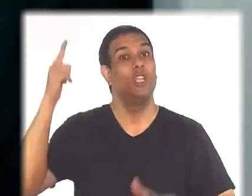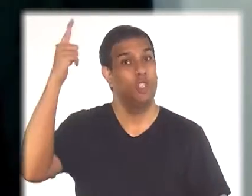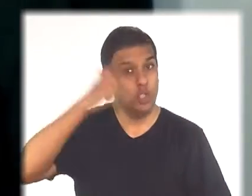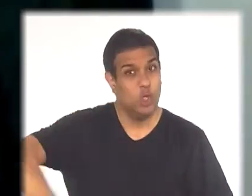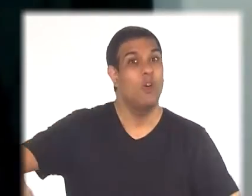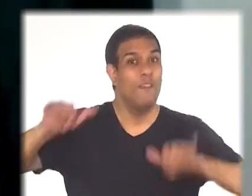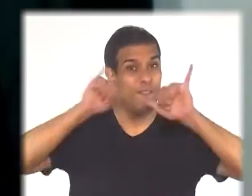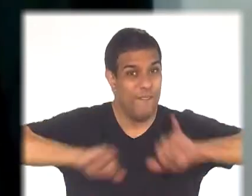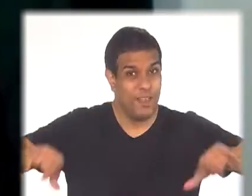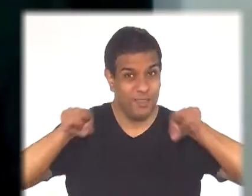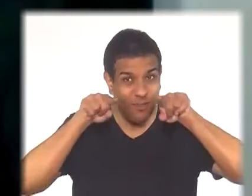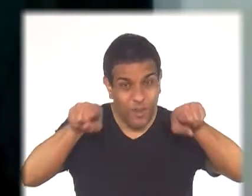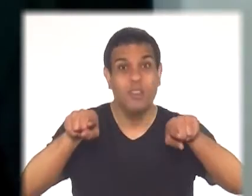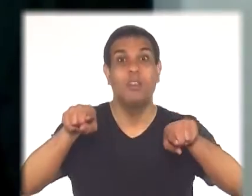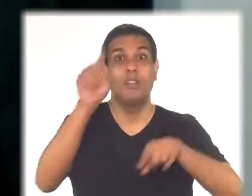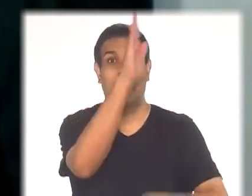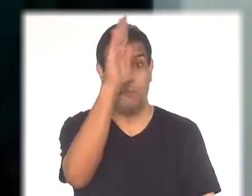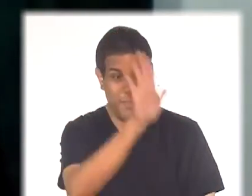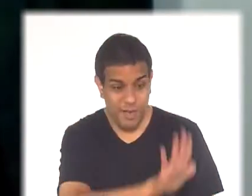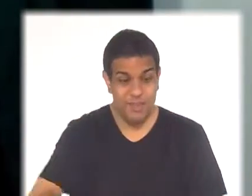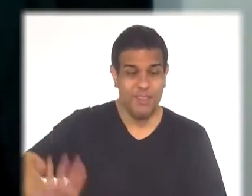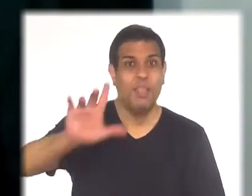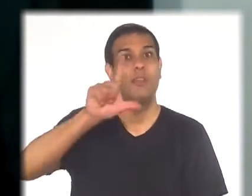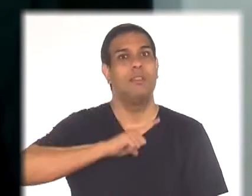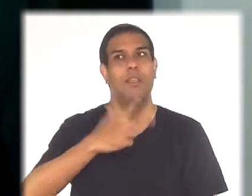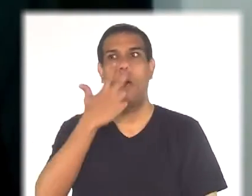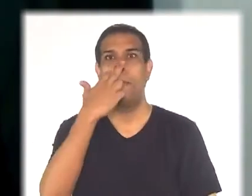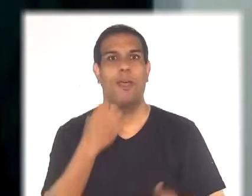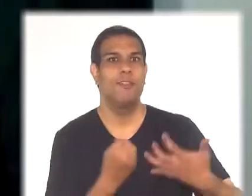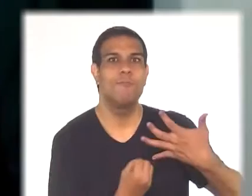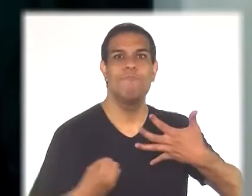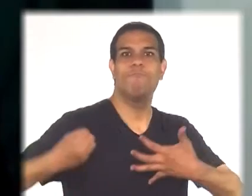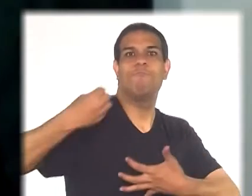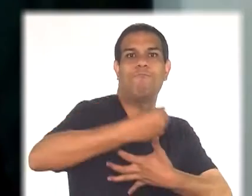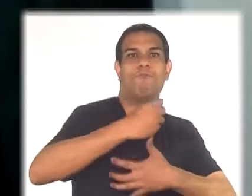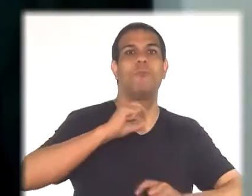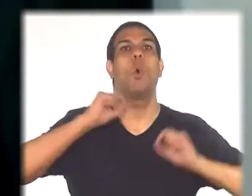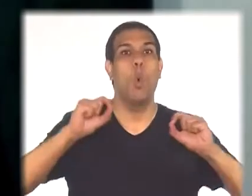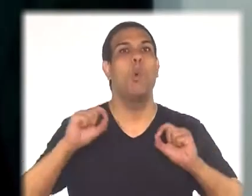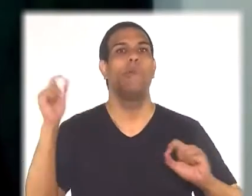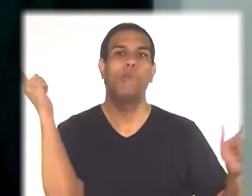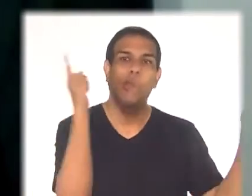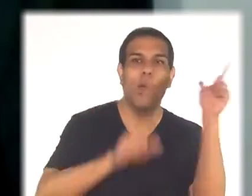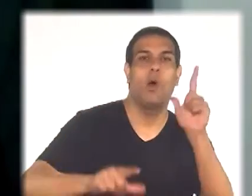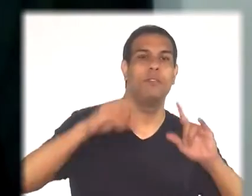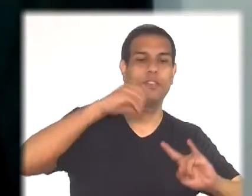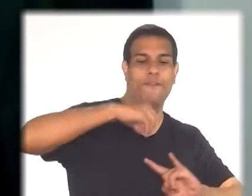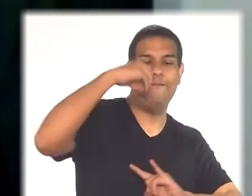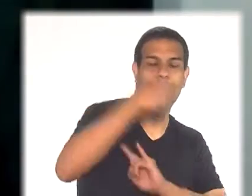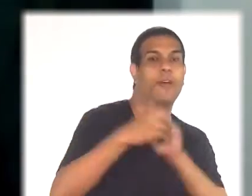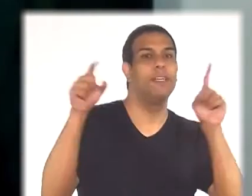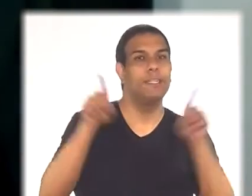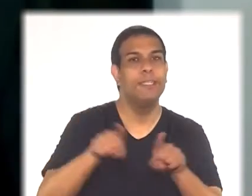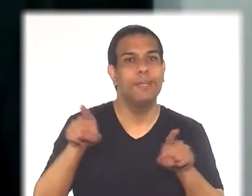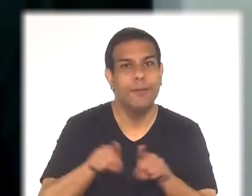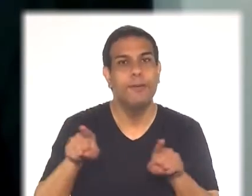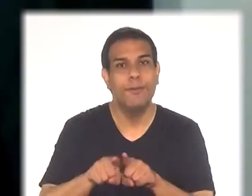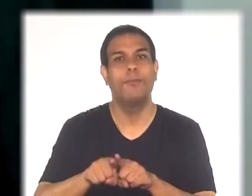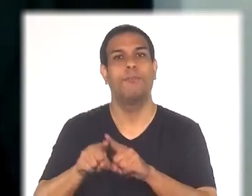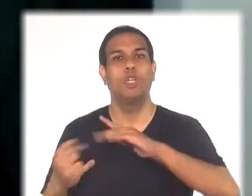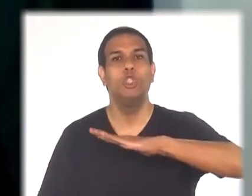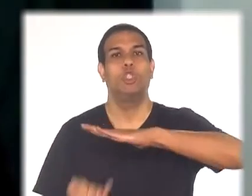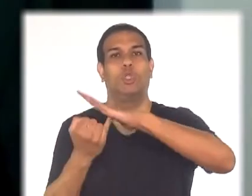né? De novo, vale a pena salientar que o Brasil está numa posição privilegiada pela capacidade da Fiocruz, mas também